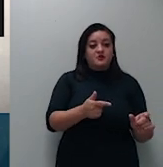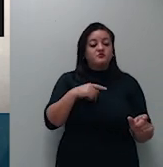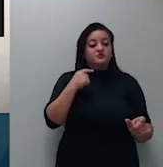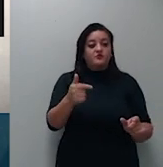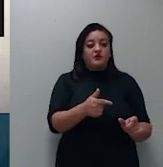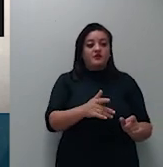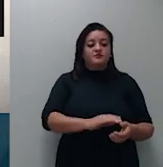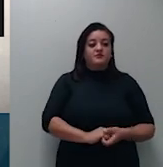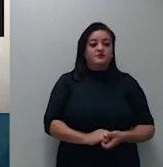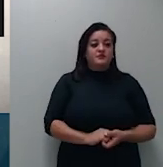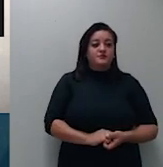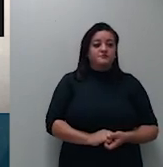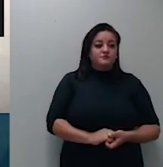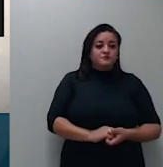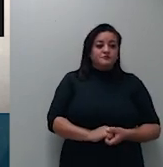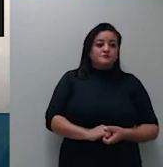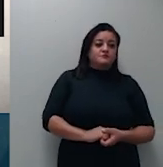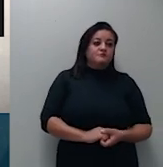agravante